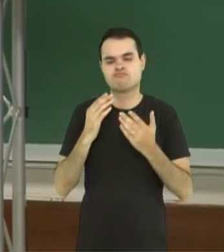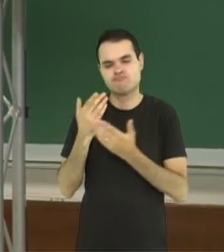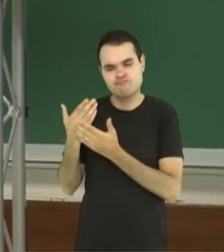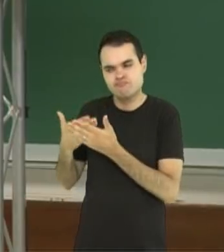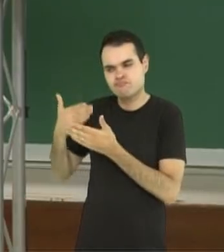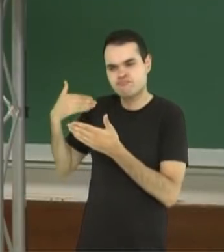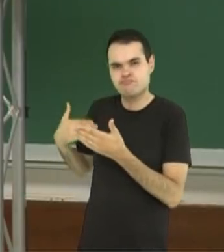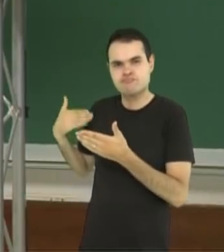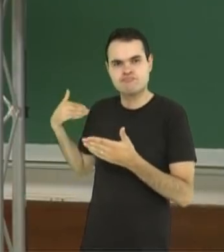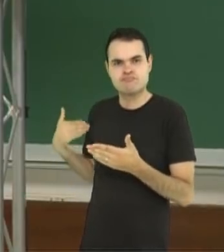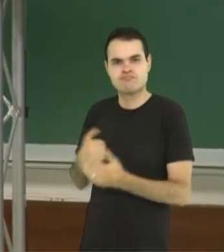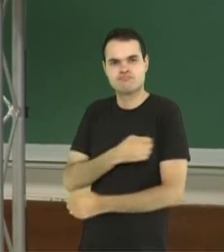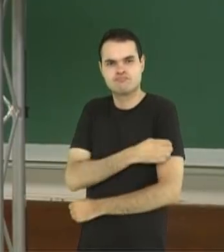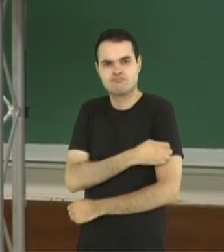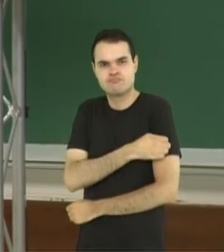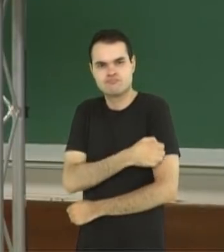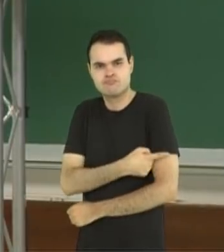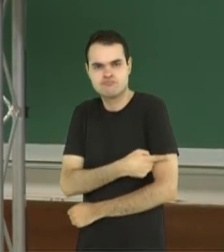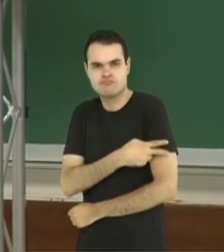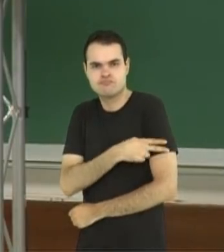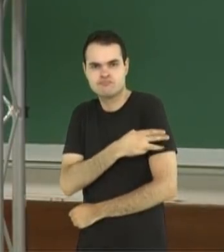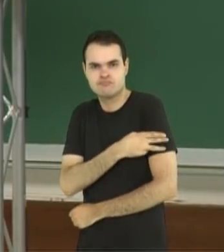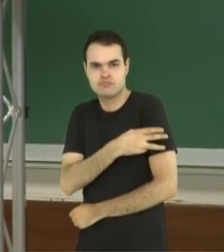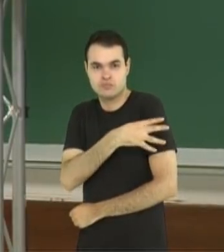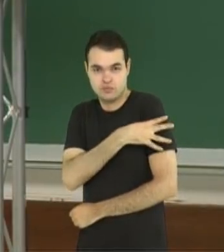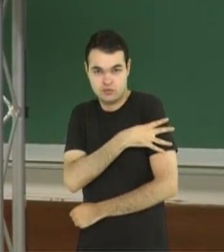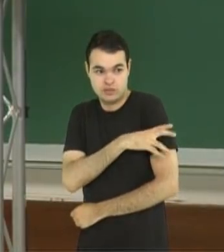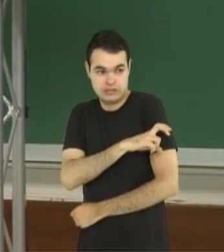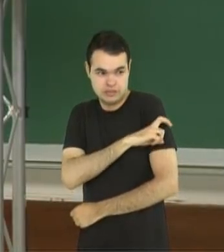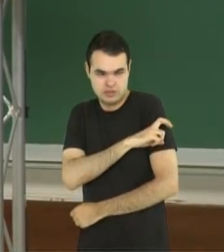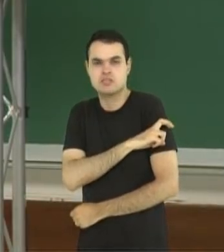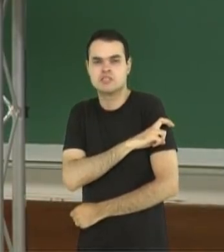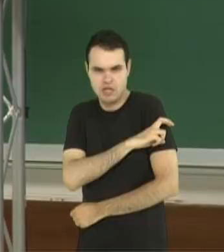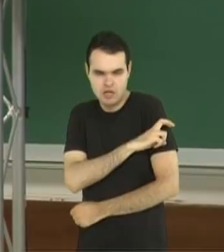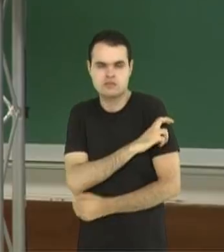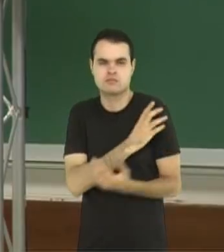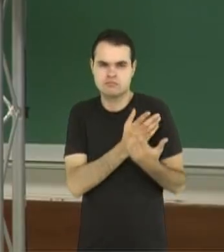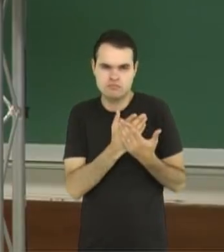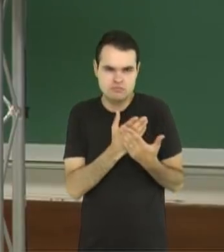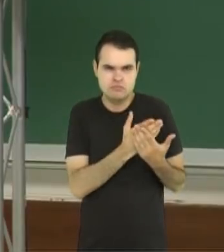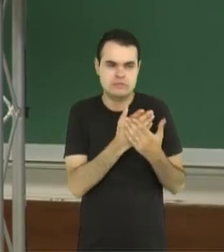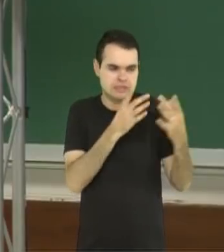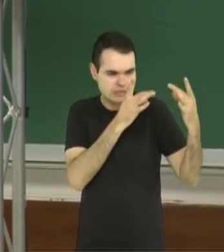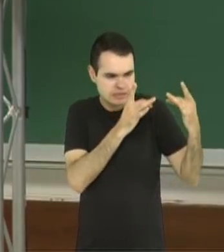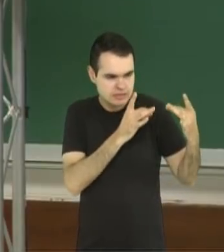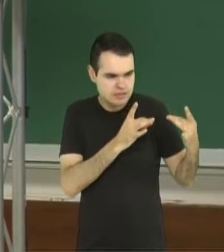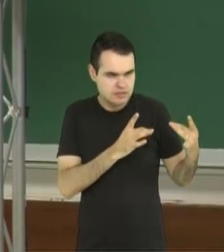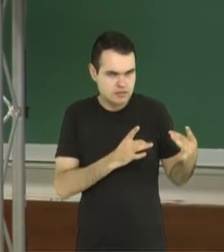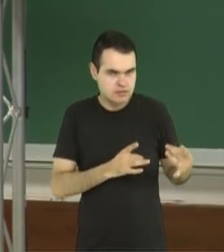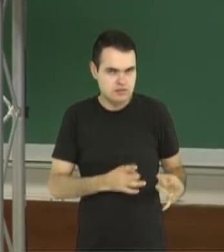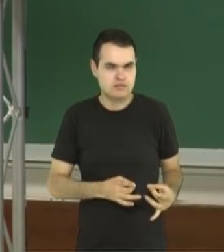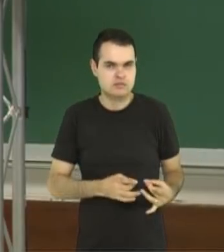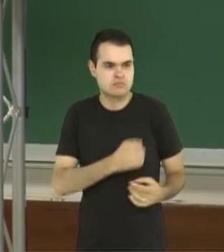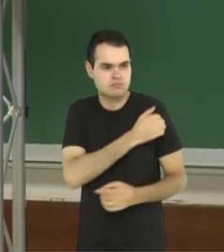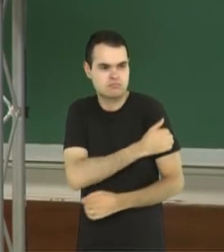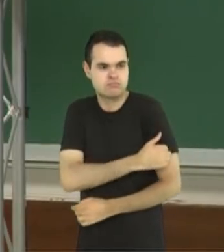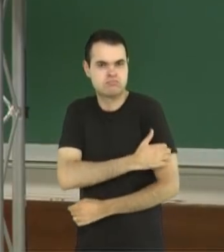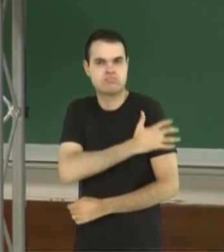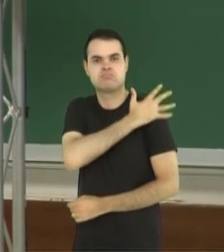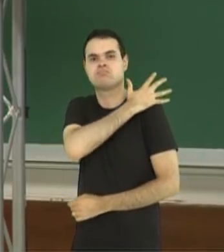anos iniciais, vocês começam a aprender, né? Passo a passo, bem detalhadamente. Isso se estende aí, né? Por todo